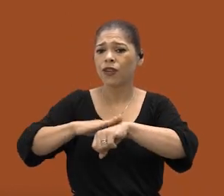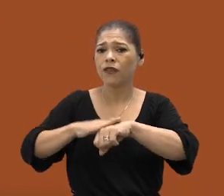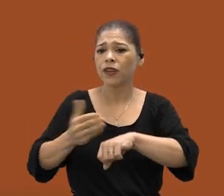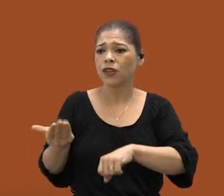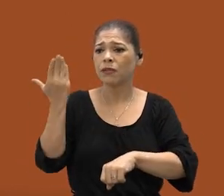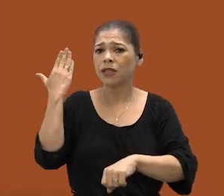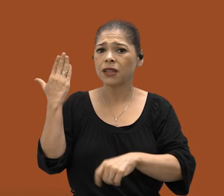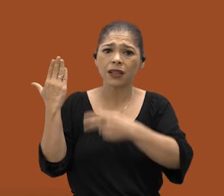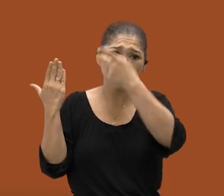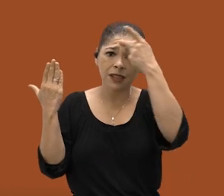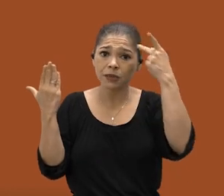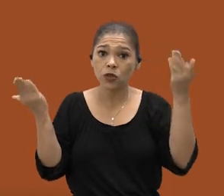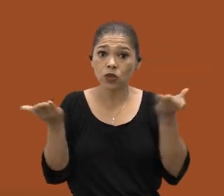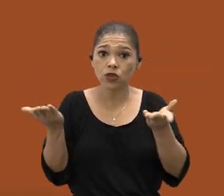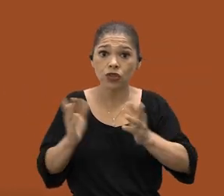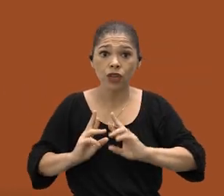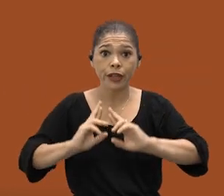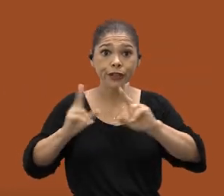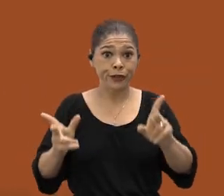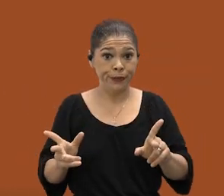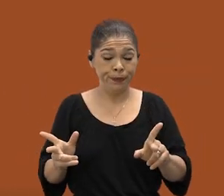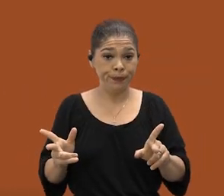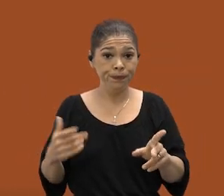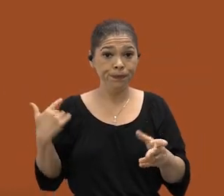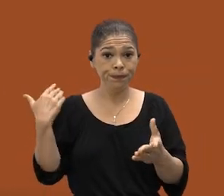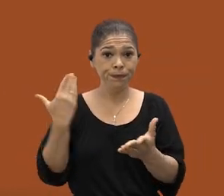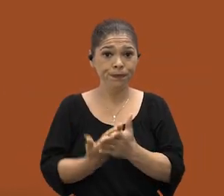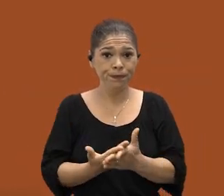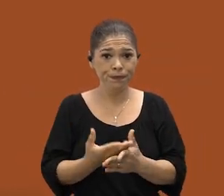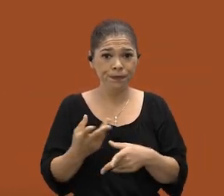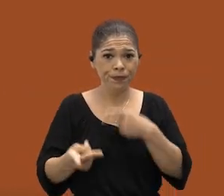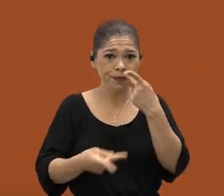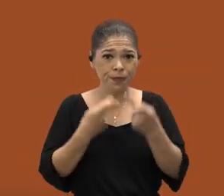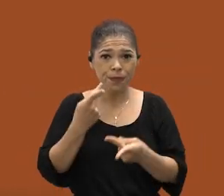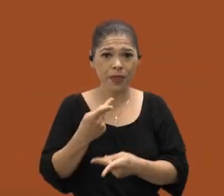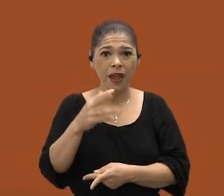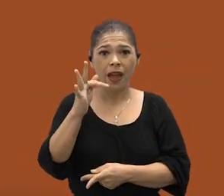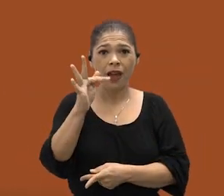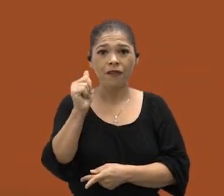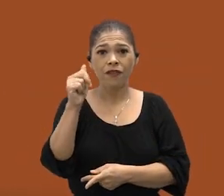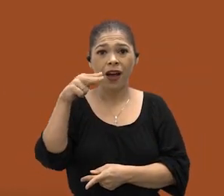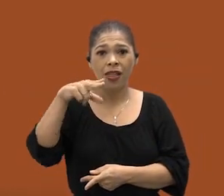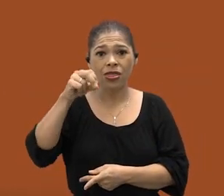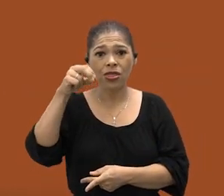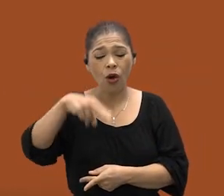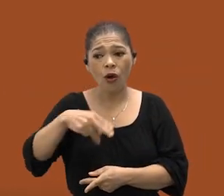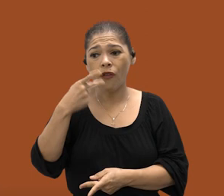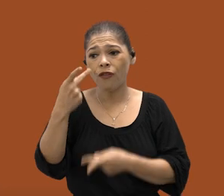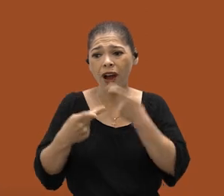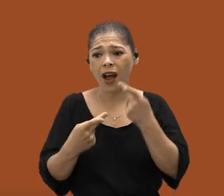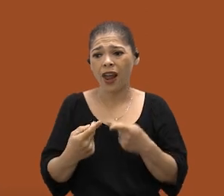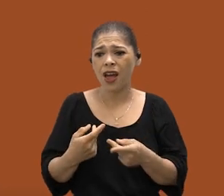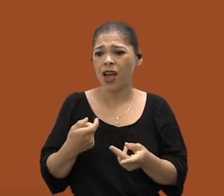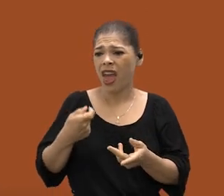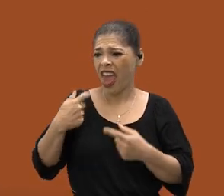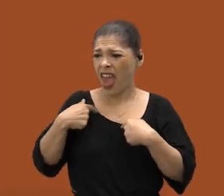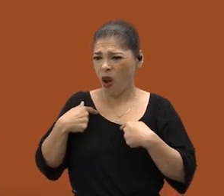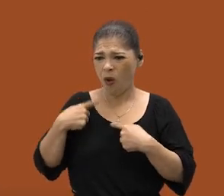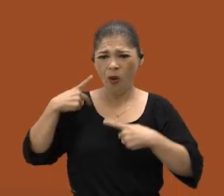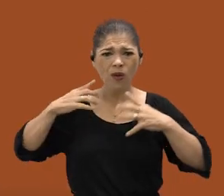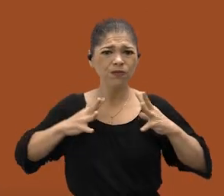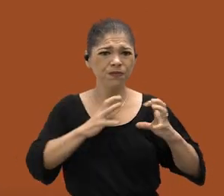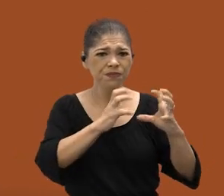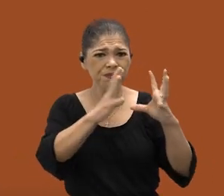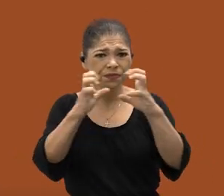das pessoas e hoje inclusive tá falando na anemia diretamente de fármano para não fala isso eu não vou brigar com as pessoas